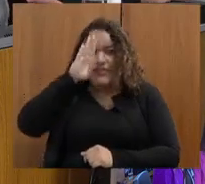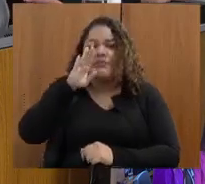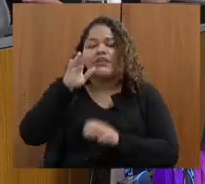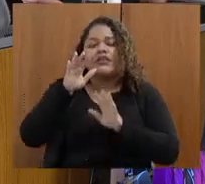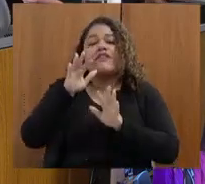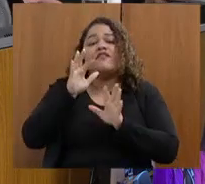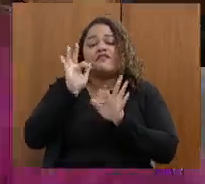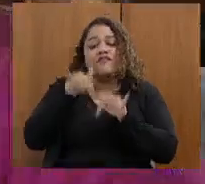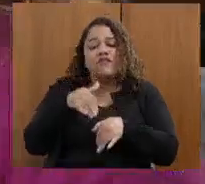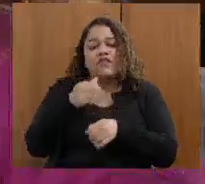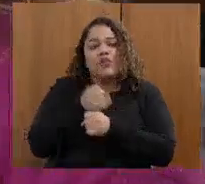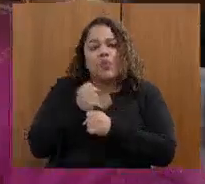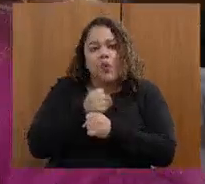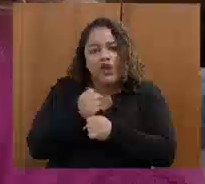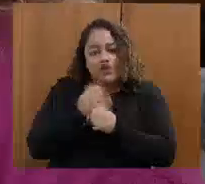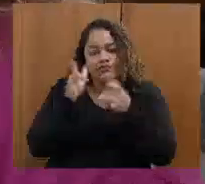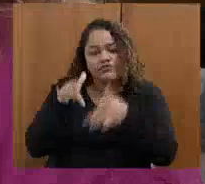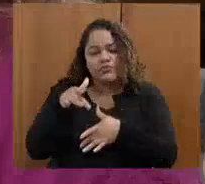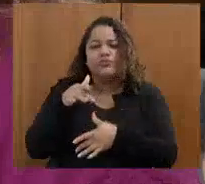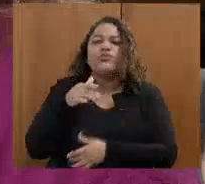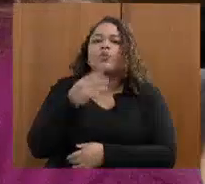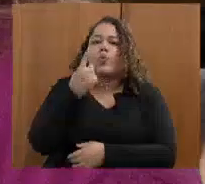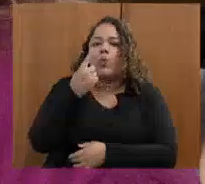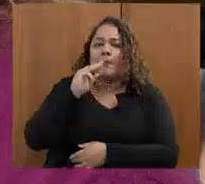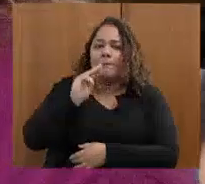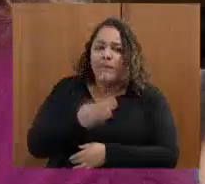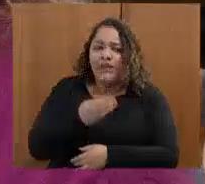bilhão 880 milhões